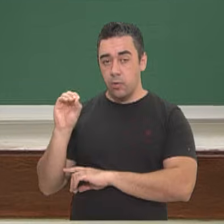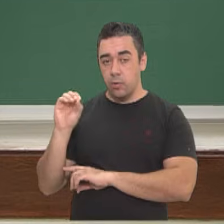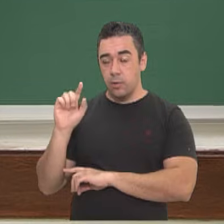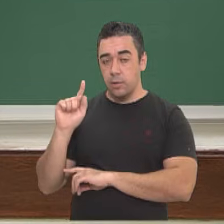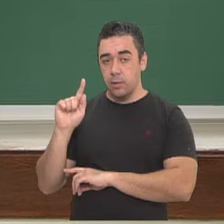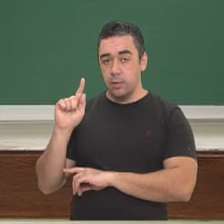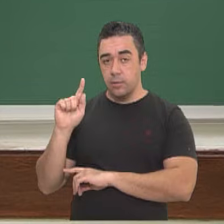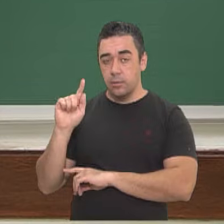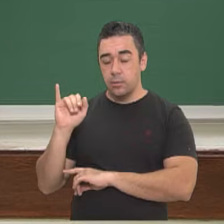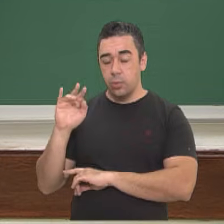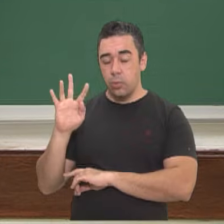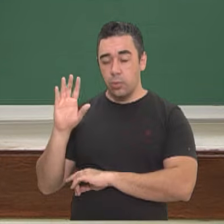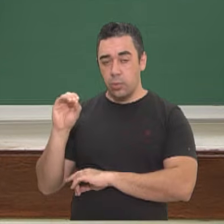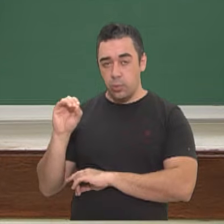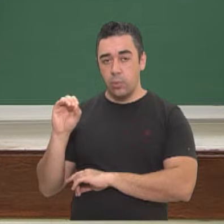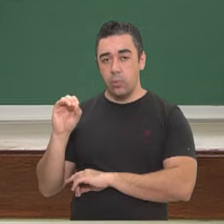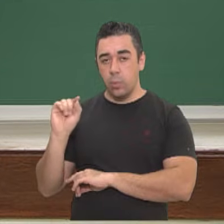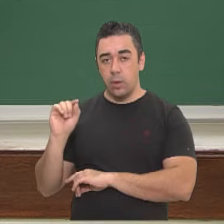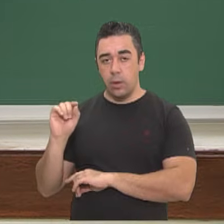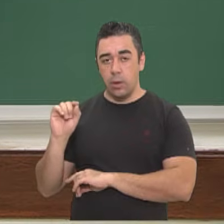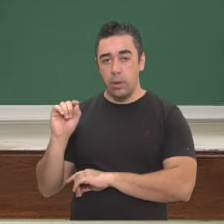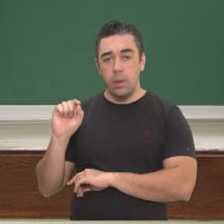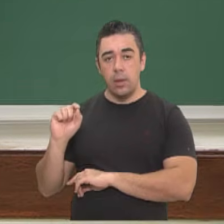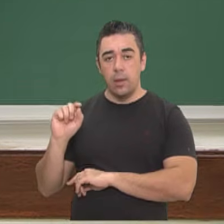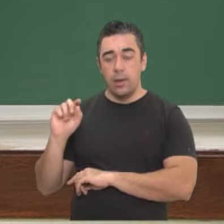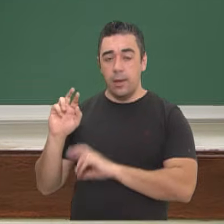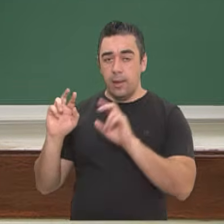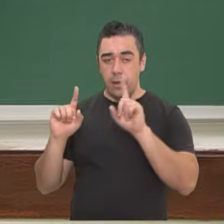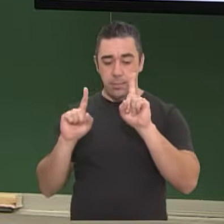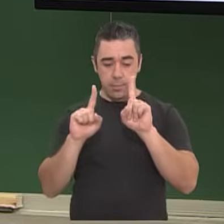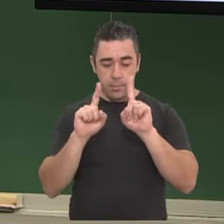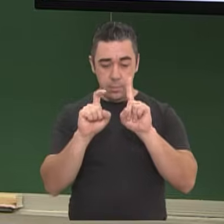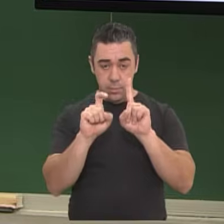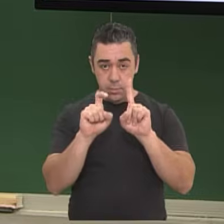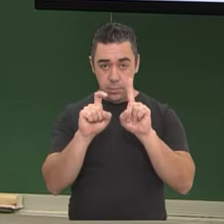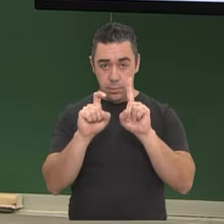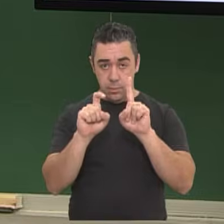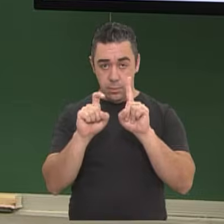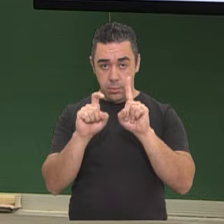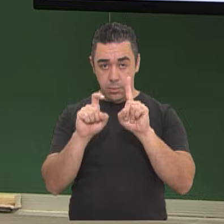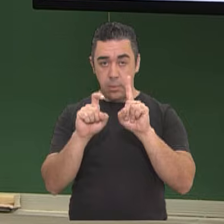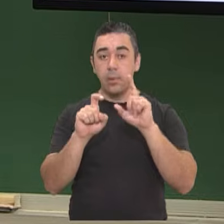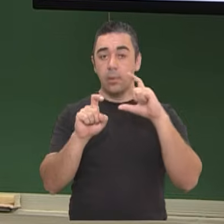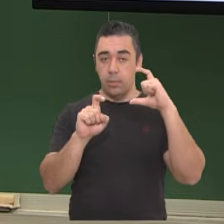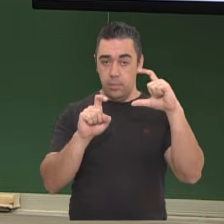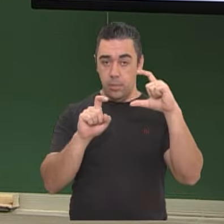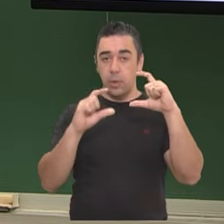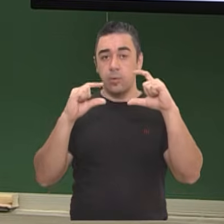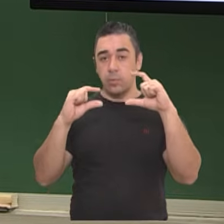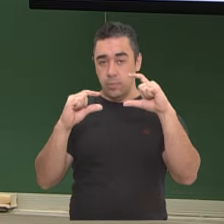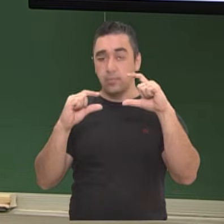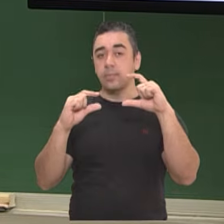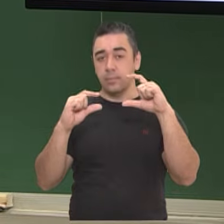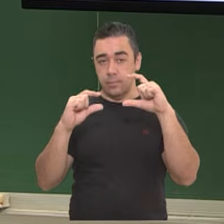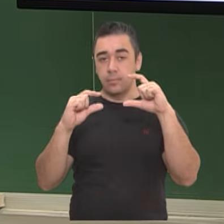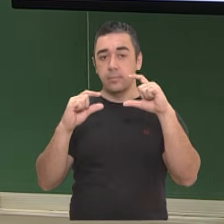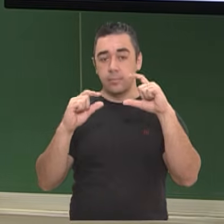é RH positiva. E se ela é heterozigota, é sinal de que ela tem um Rzão e um